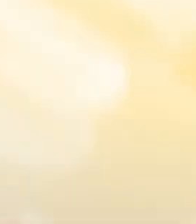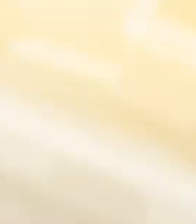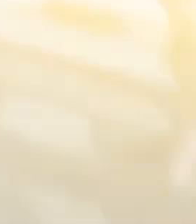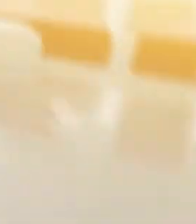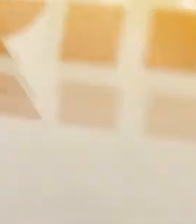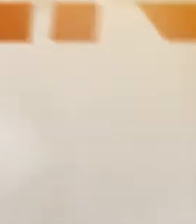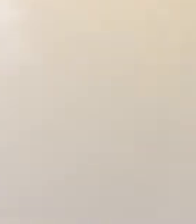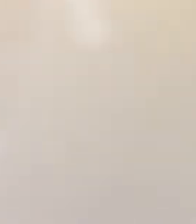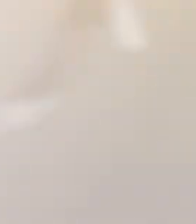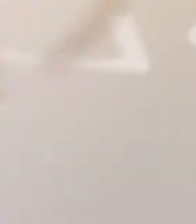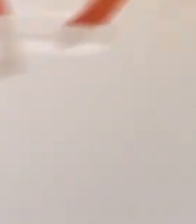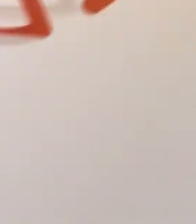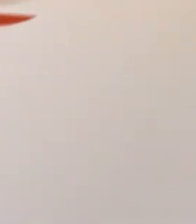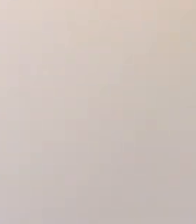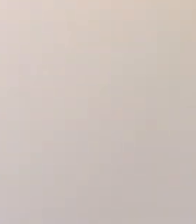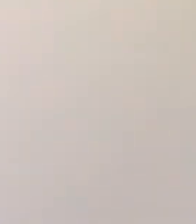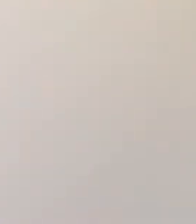E aí